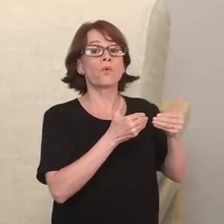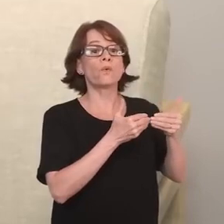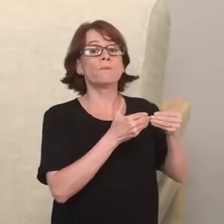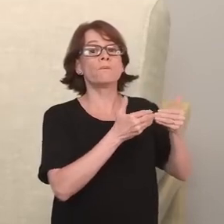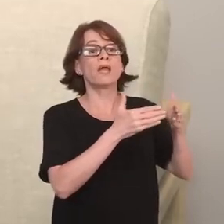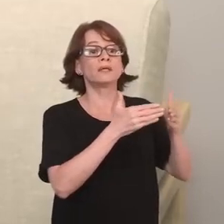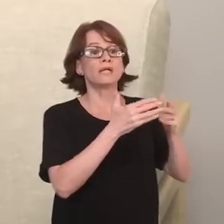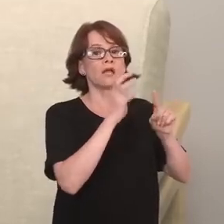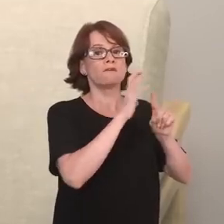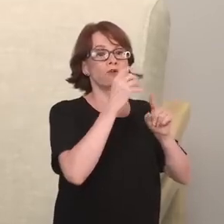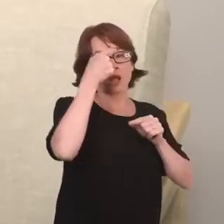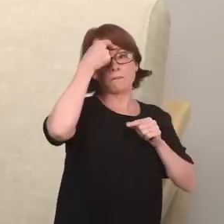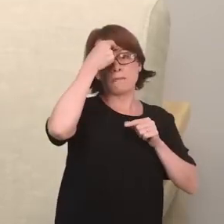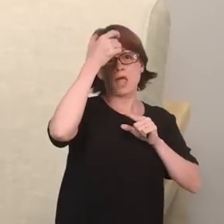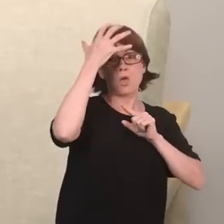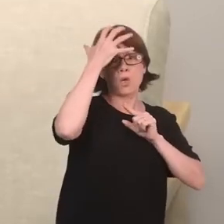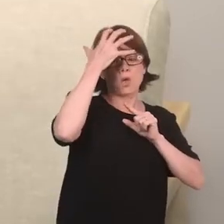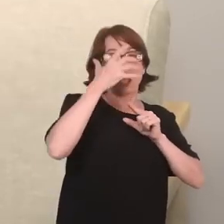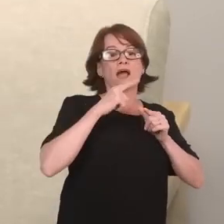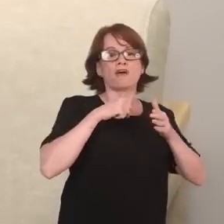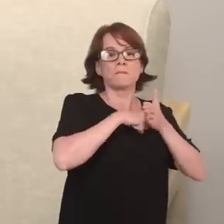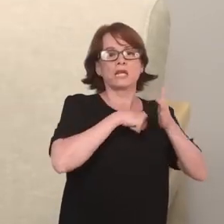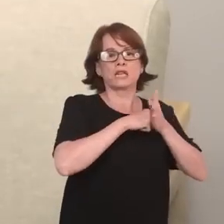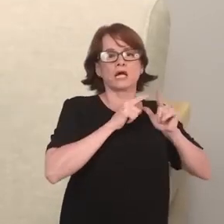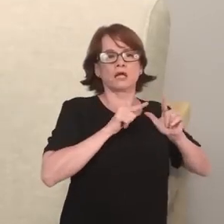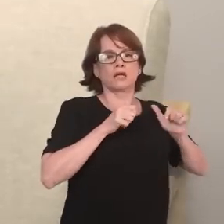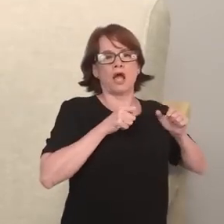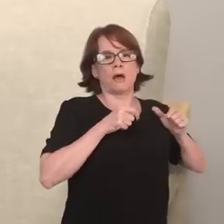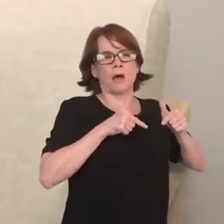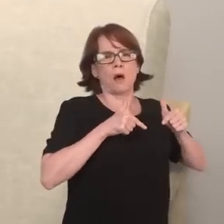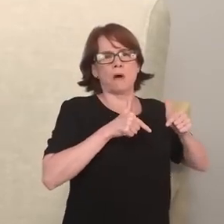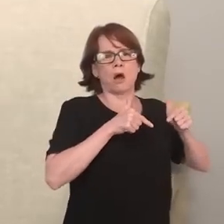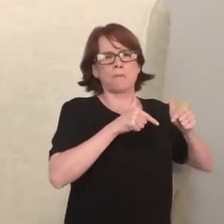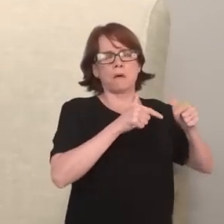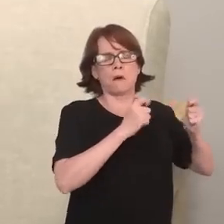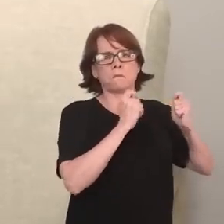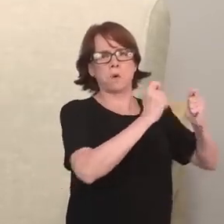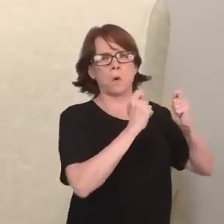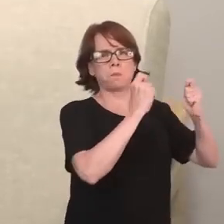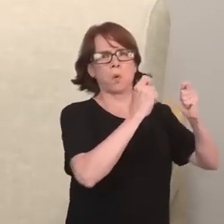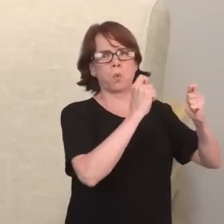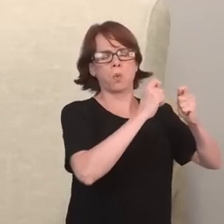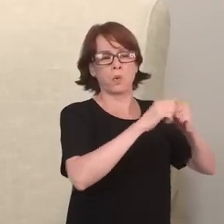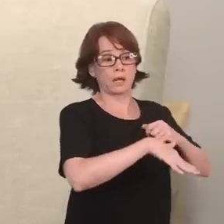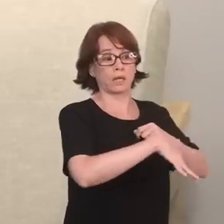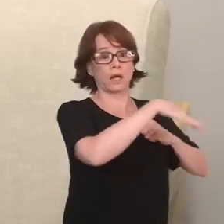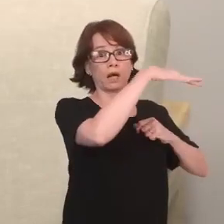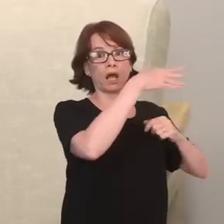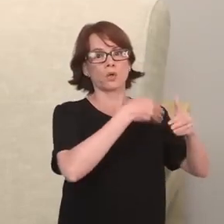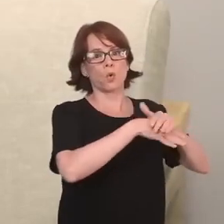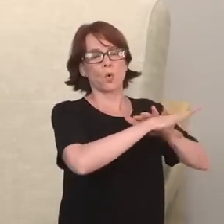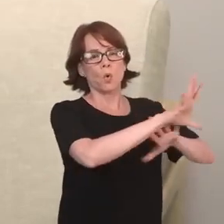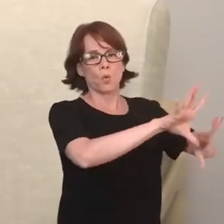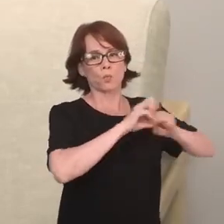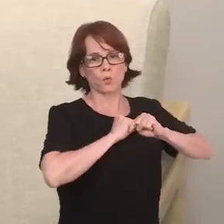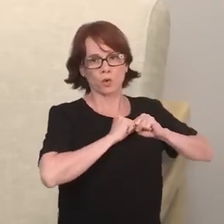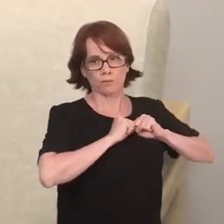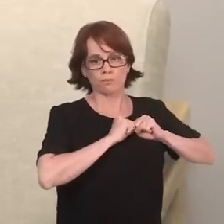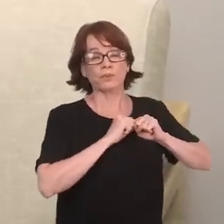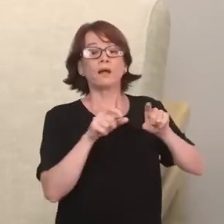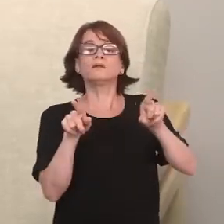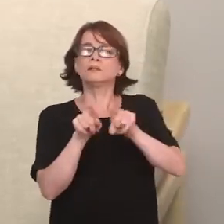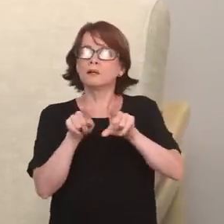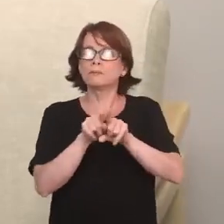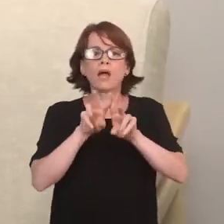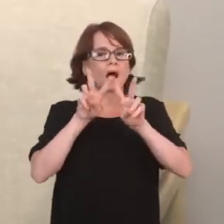mantendo a militância eternamente, né? E também a questão do dinheiro, né? O dinheiro que você vê que a esquerda está desesperada